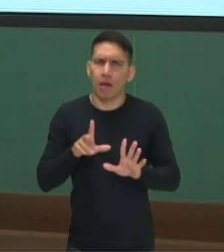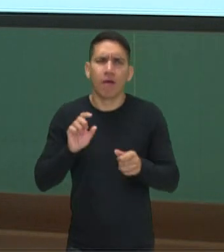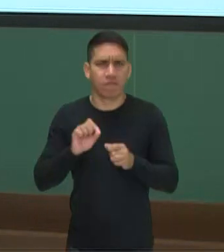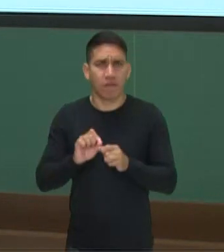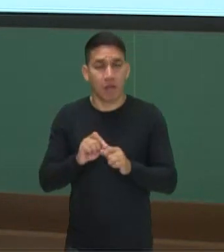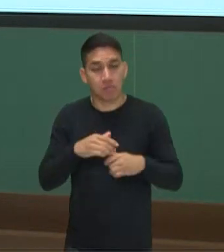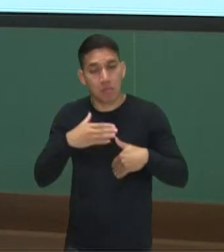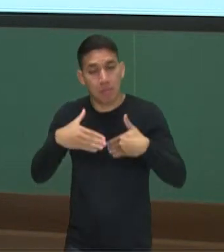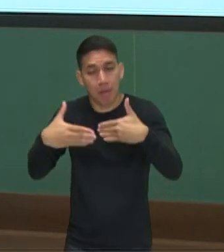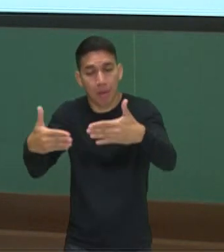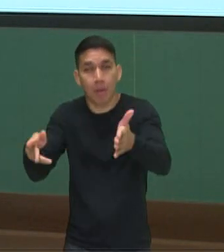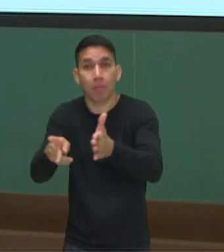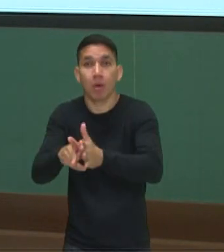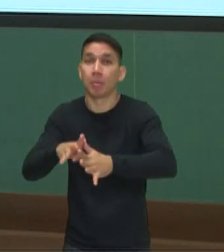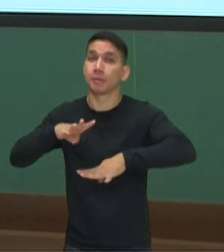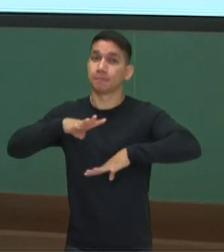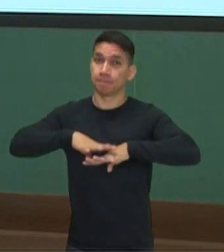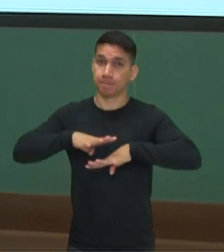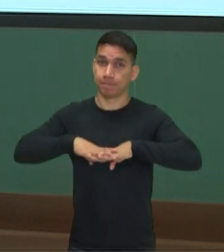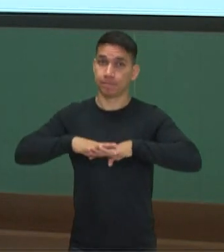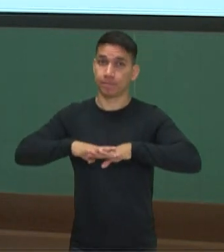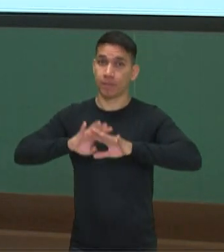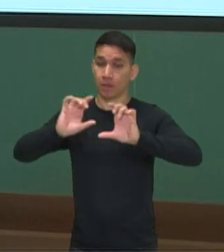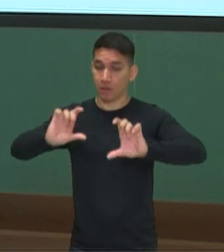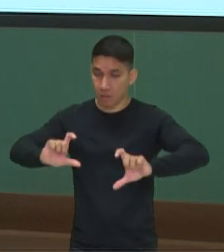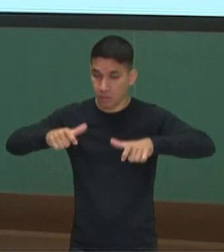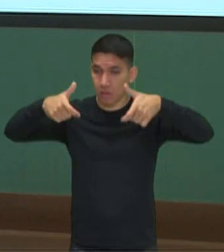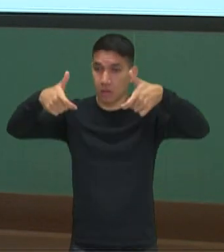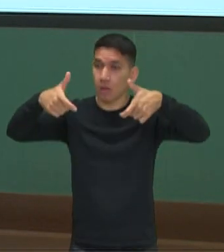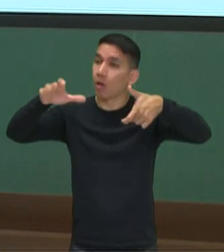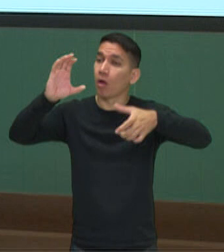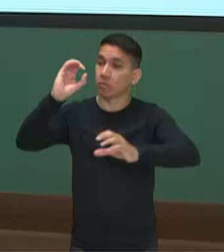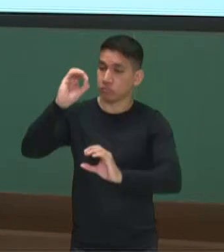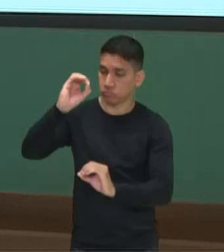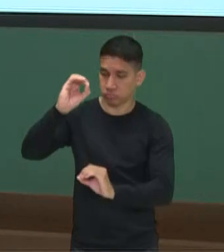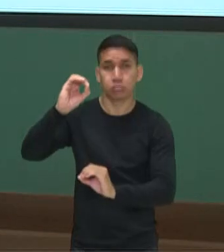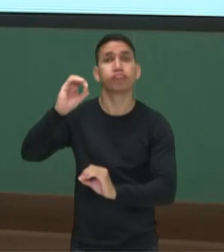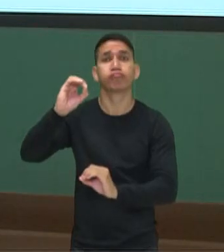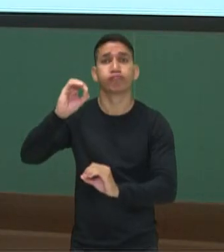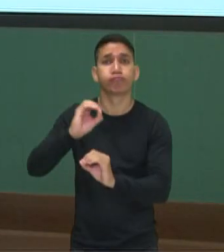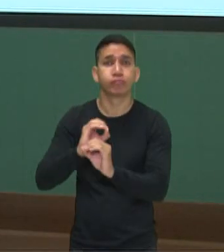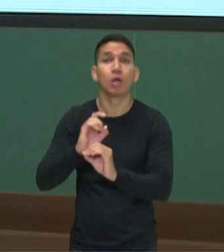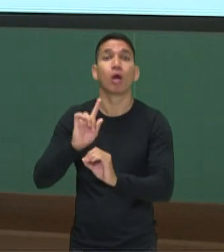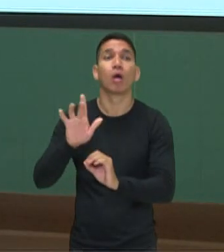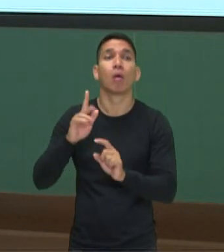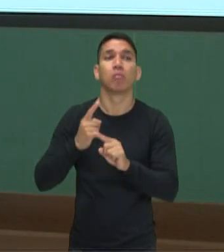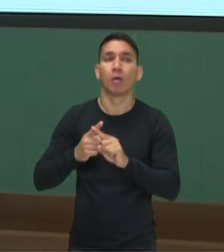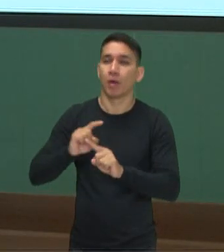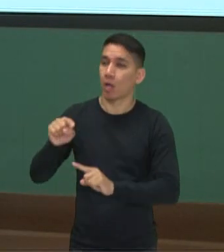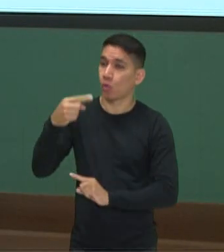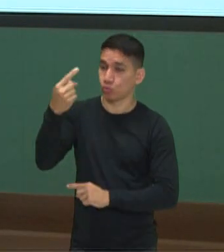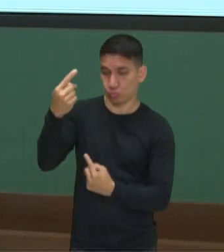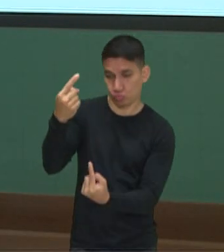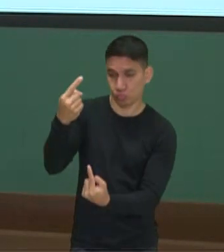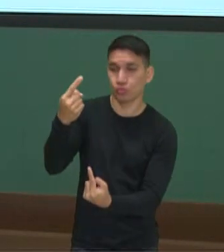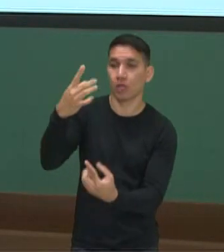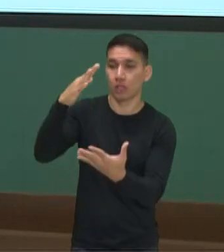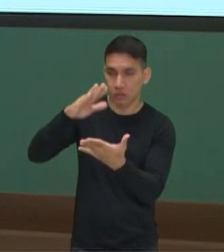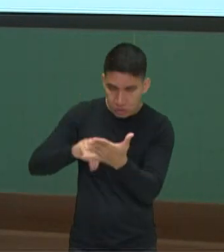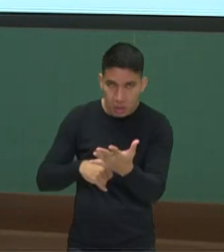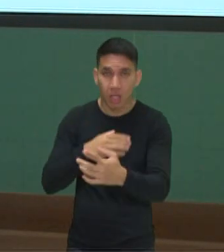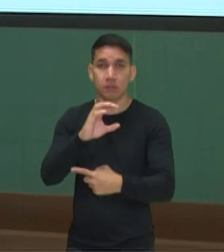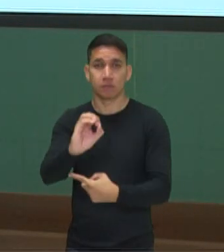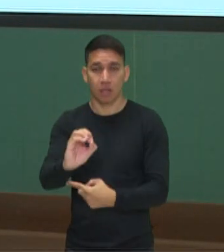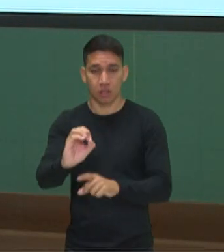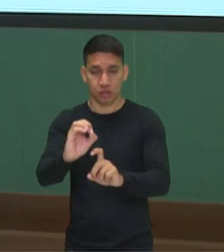resolve pela propriedade da potência ali do expoente zero, tá? Então, x divididos por x, x